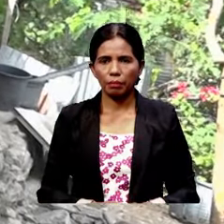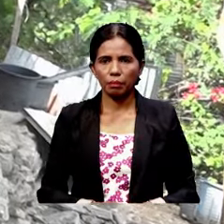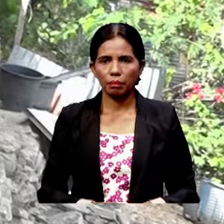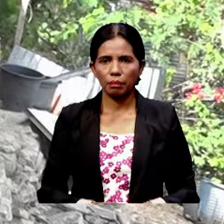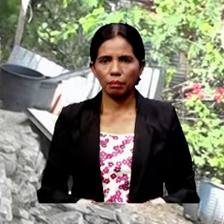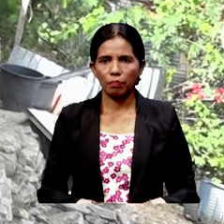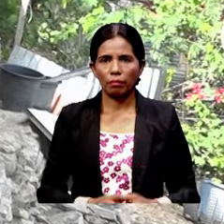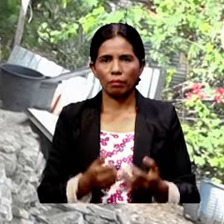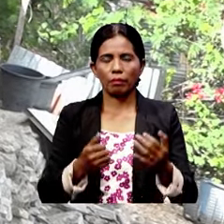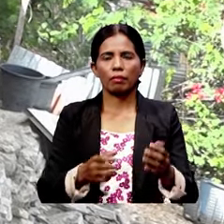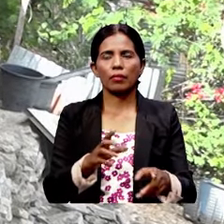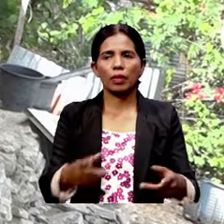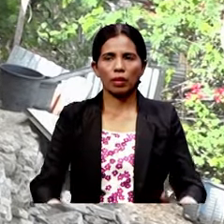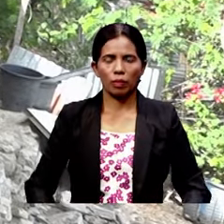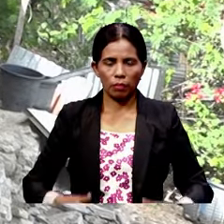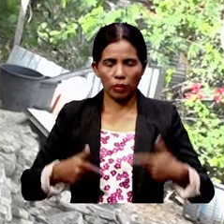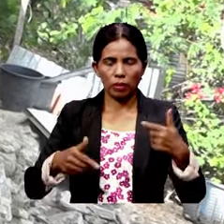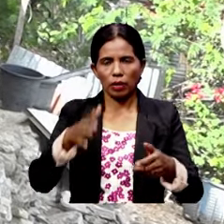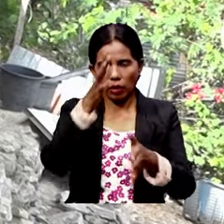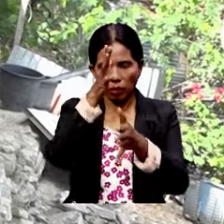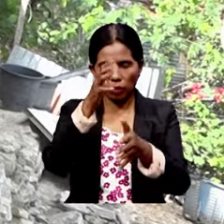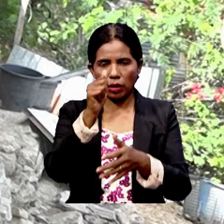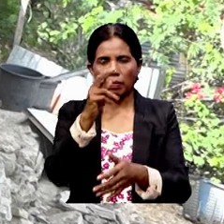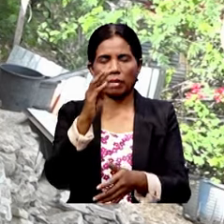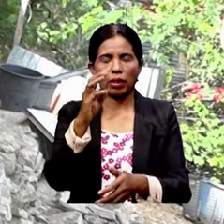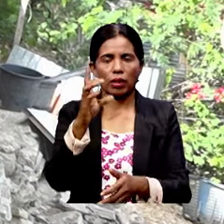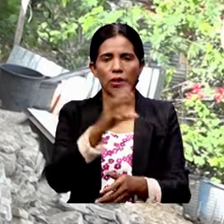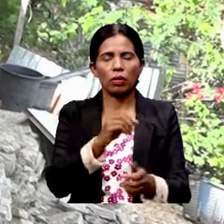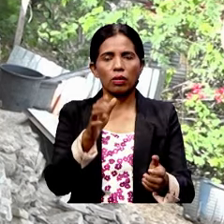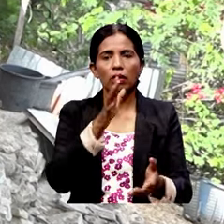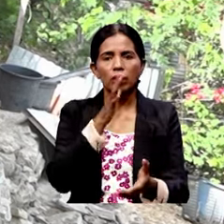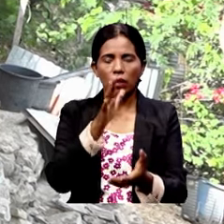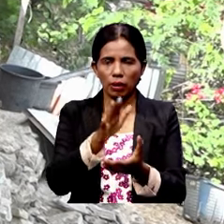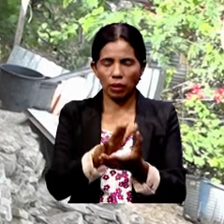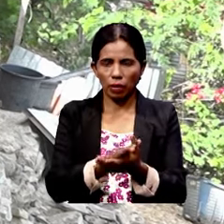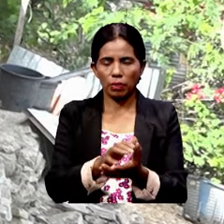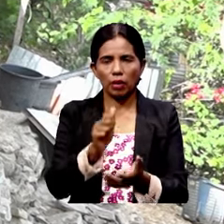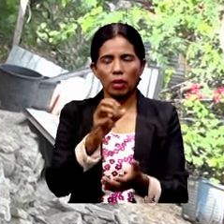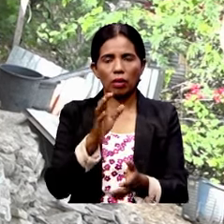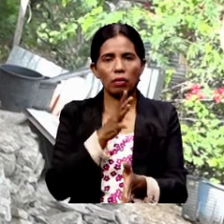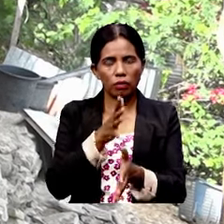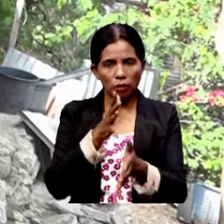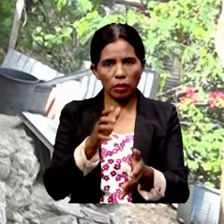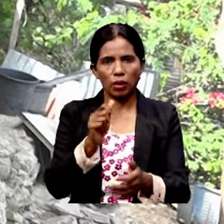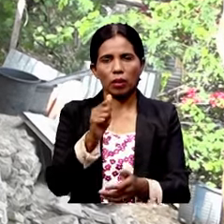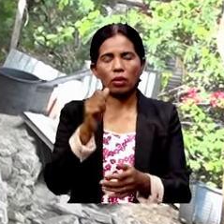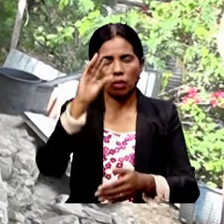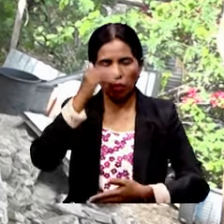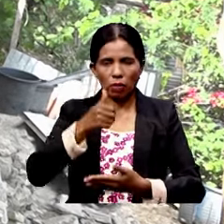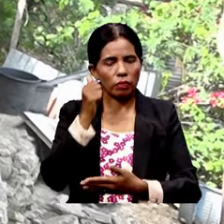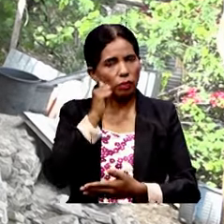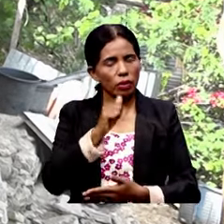E já nem a realidade moris avô Armando Ronya Caben, avô Cristina, hamuto conio anfeto Laura nebema com